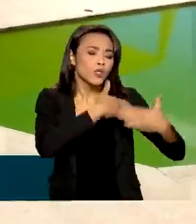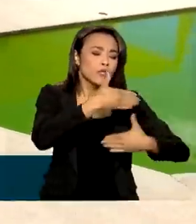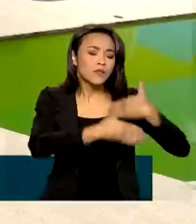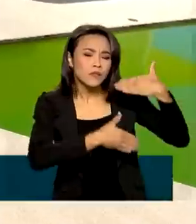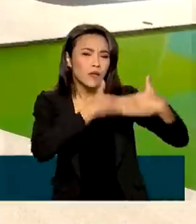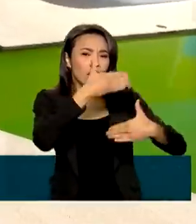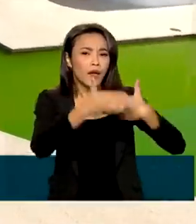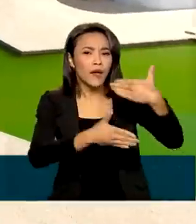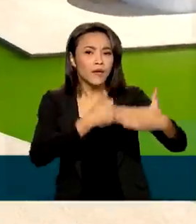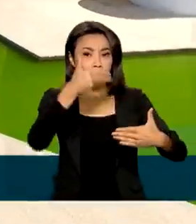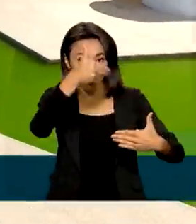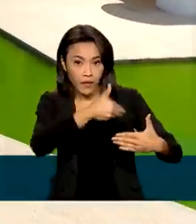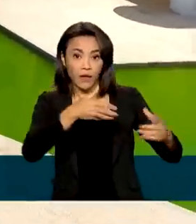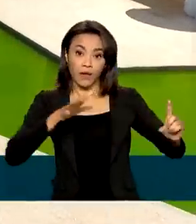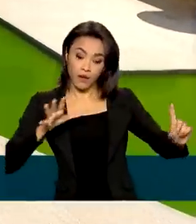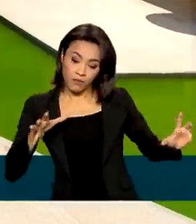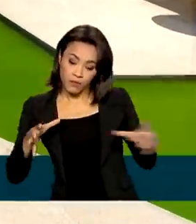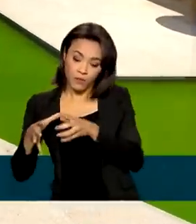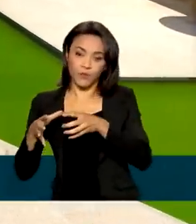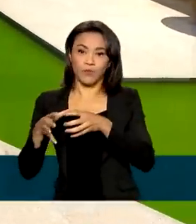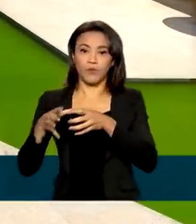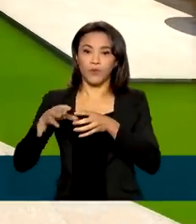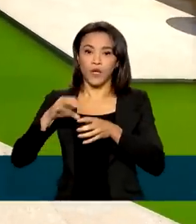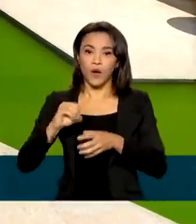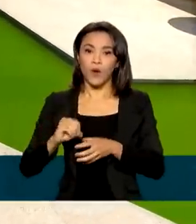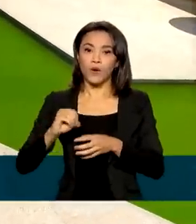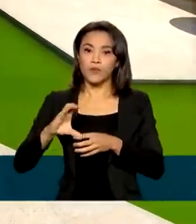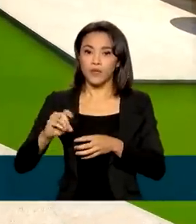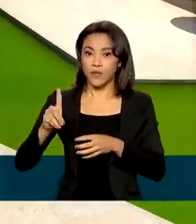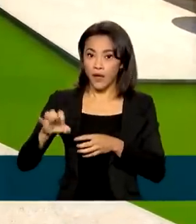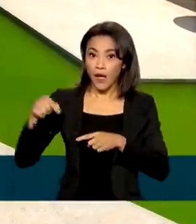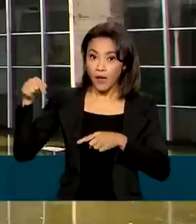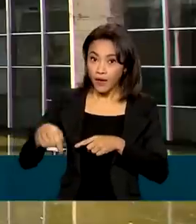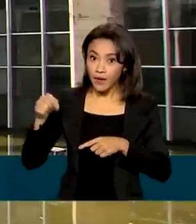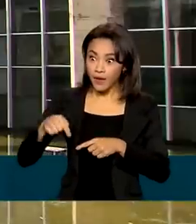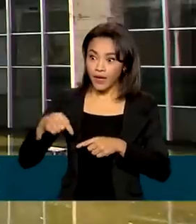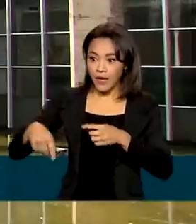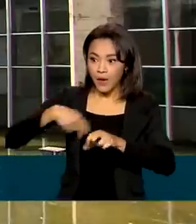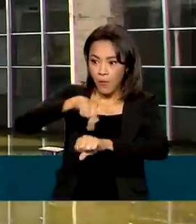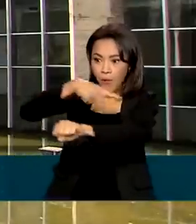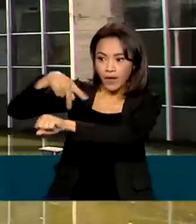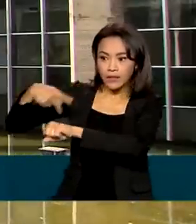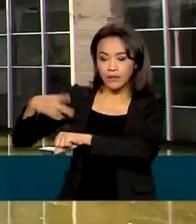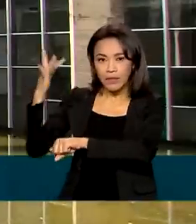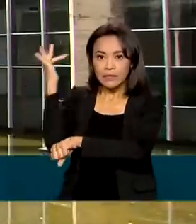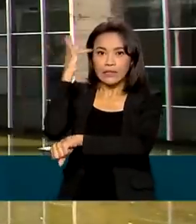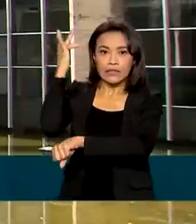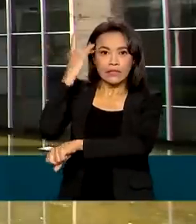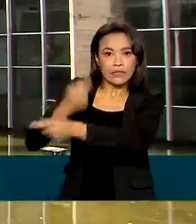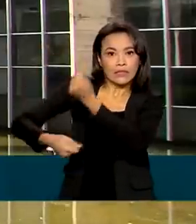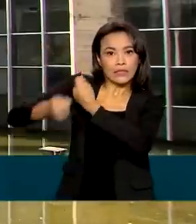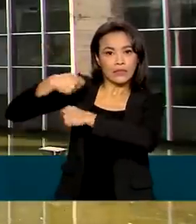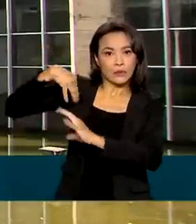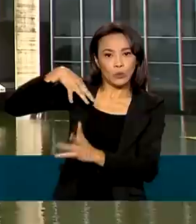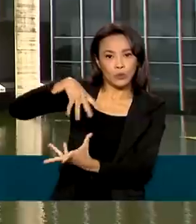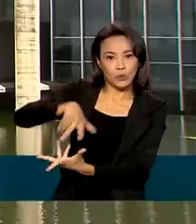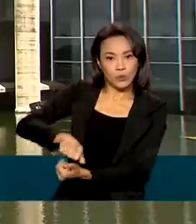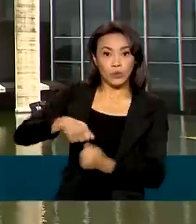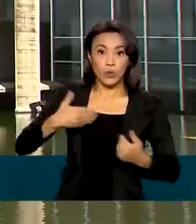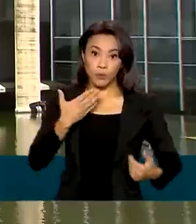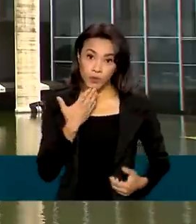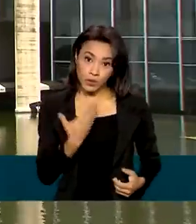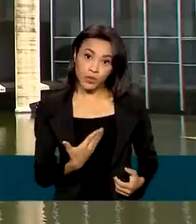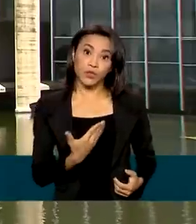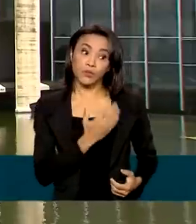ingresso na OCDE, que reúne as economias mais avançadas do mundo. O pedido formal de adesão à organização deve